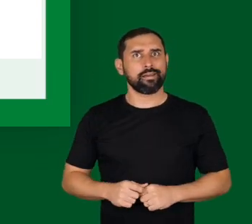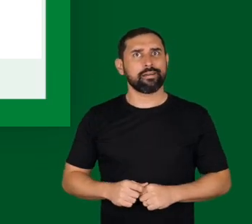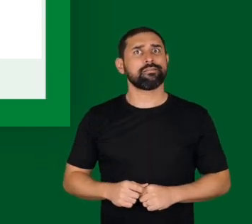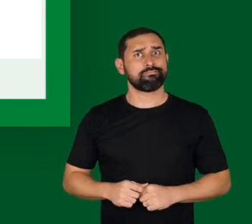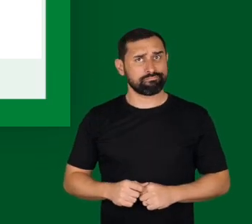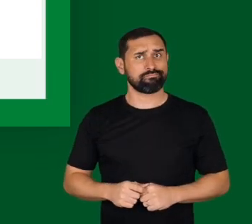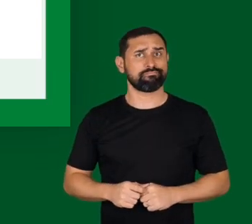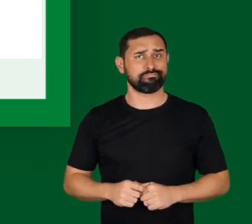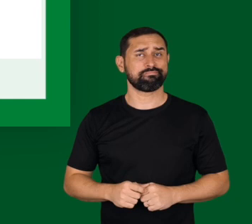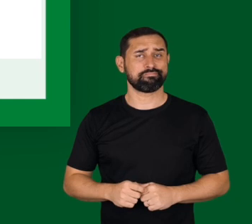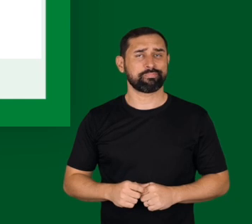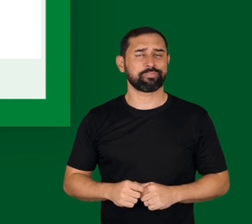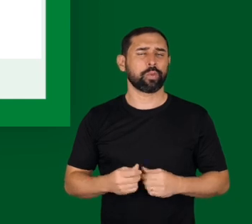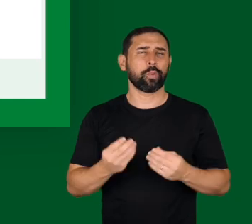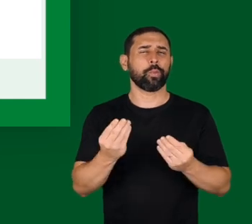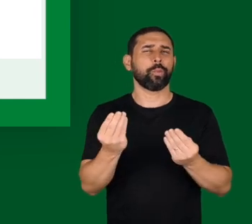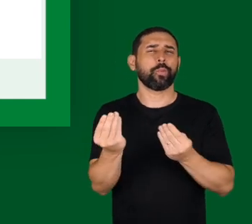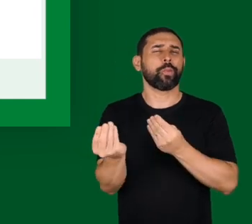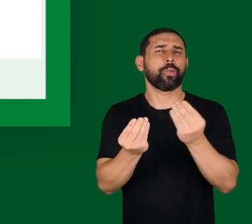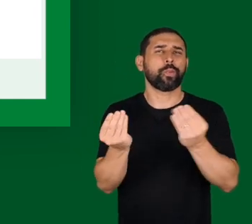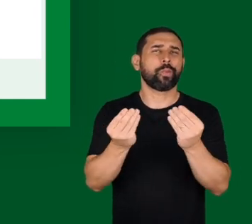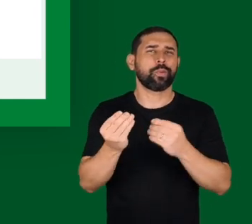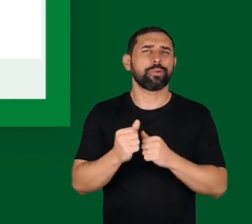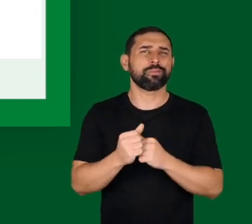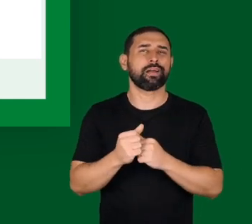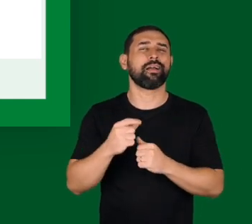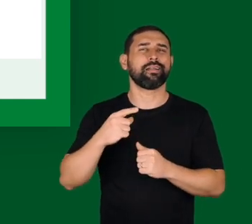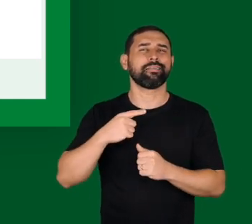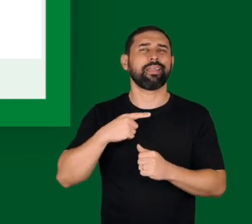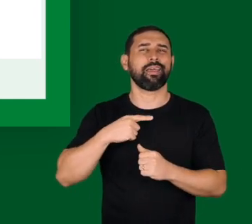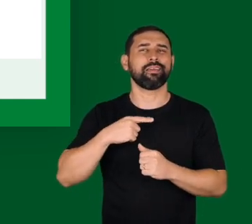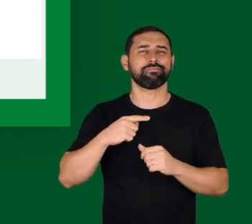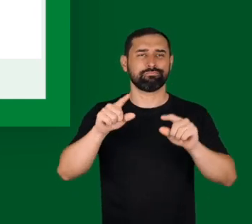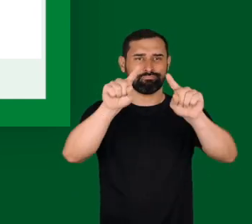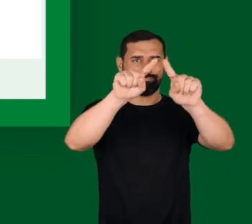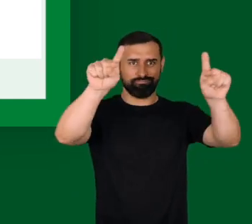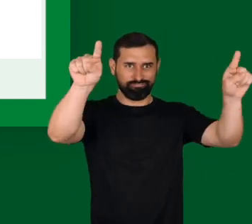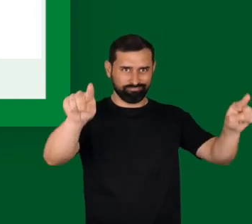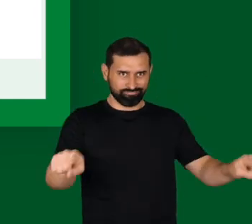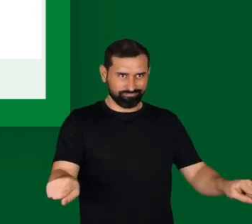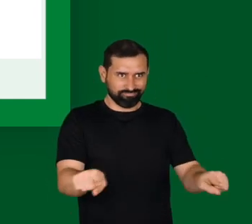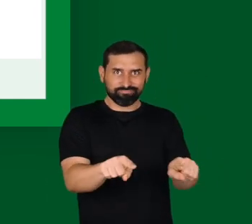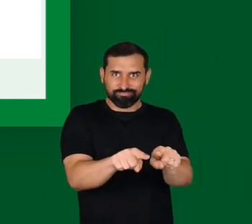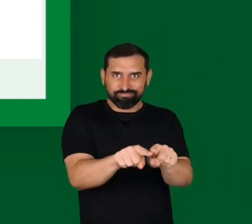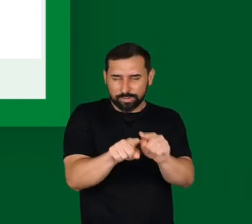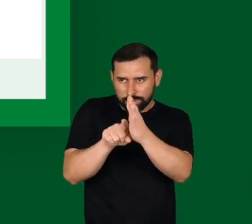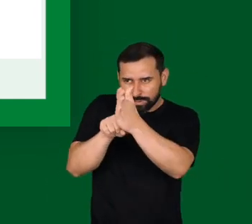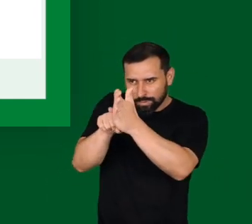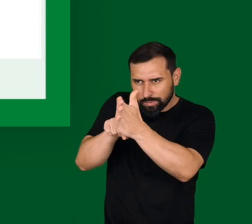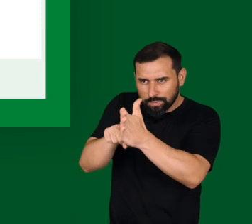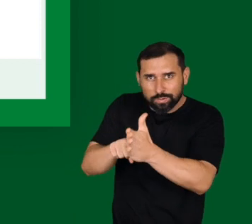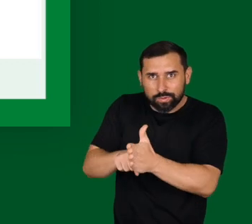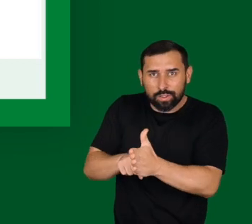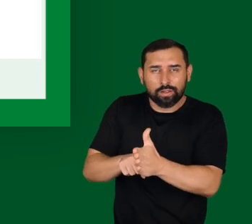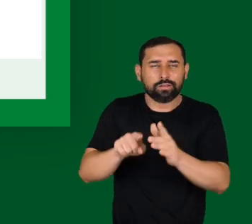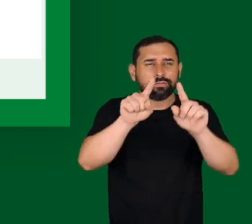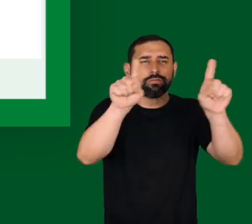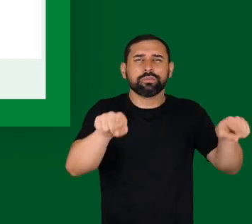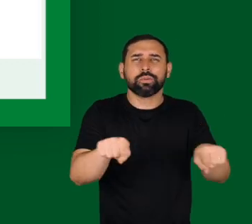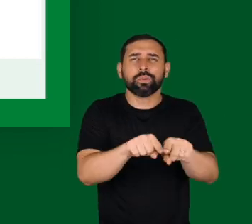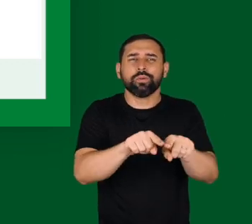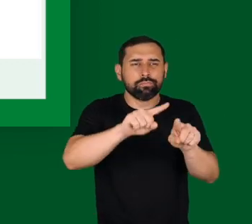não apresentam alterações clínicas, elas são apenas eletrográficas. Então, é importante a monitorização do bebê,